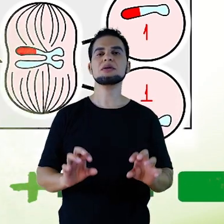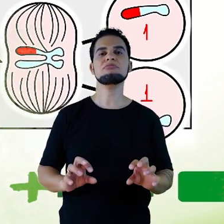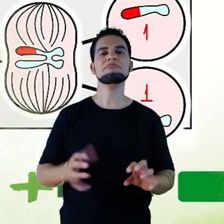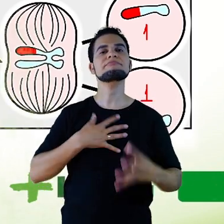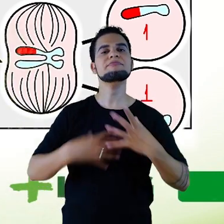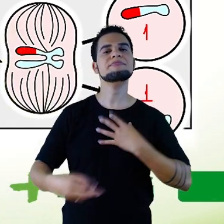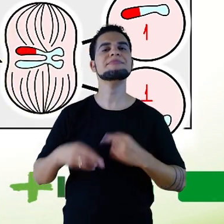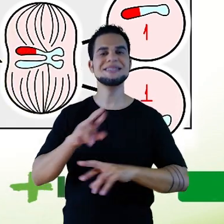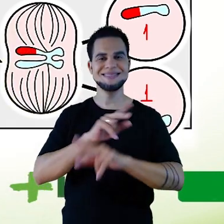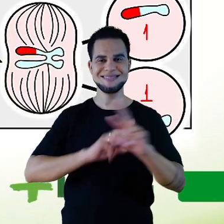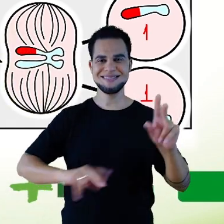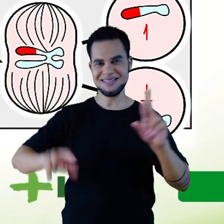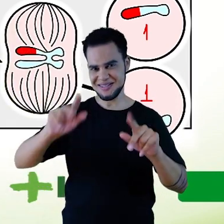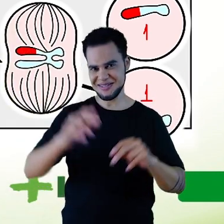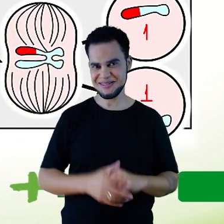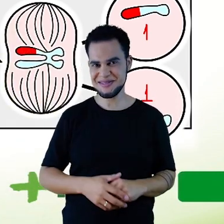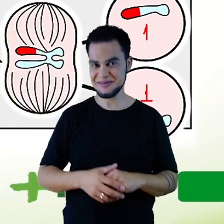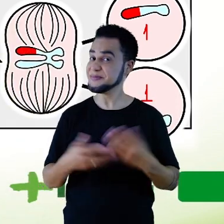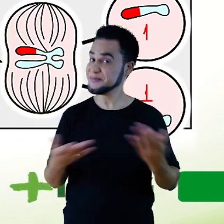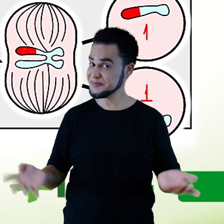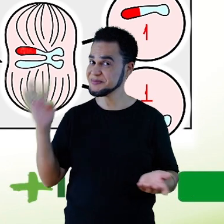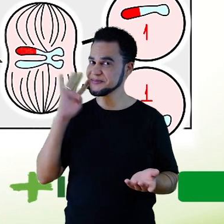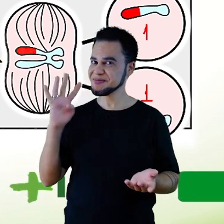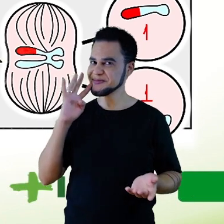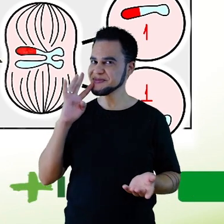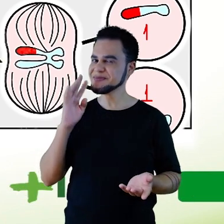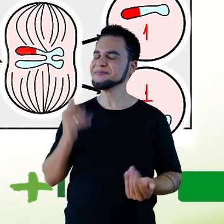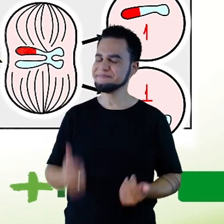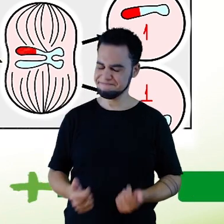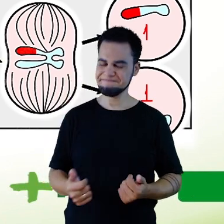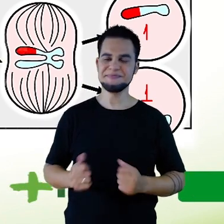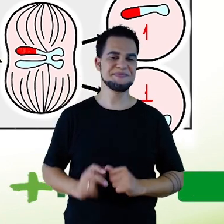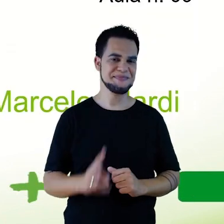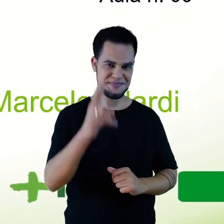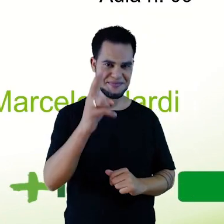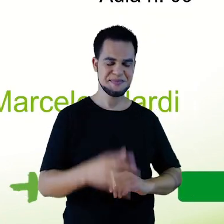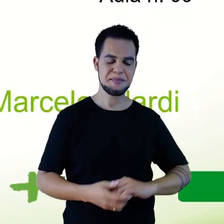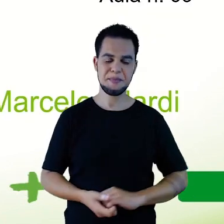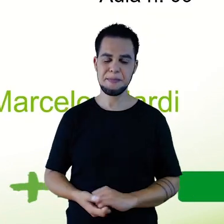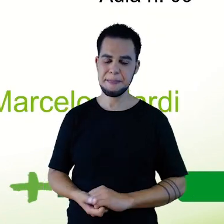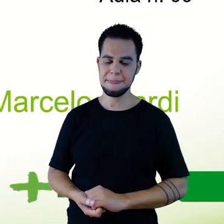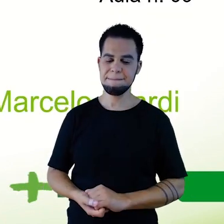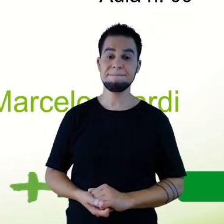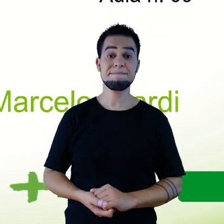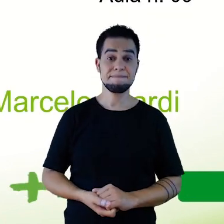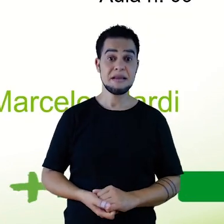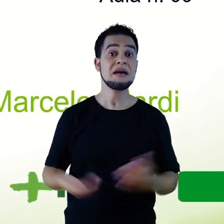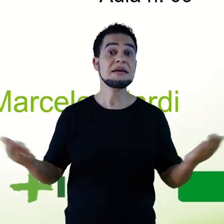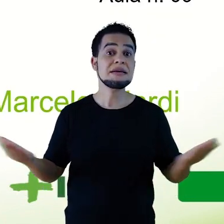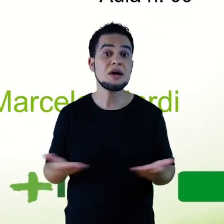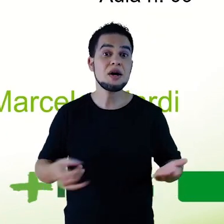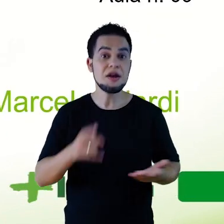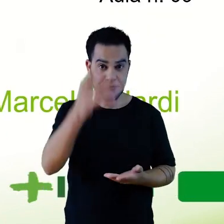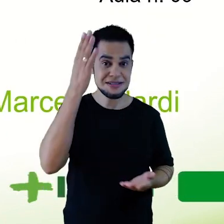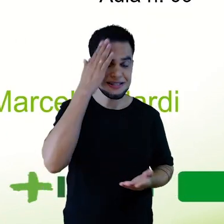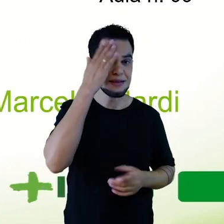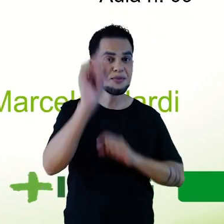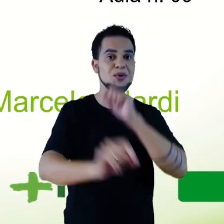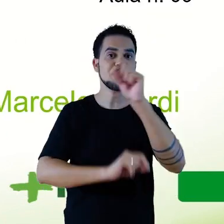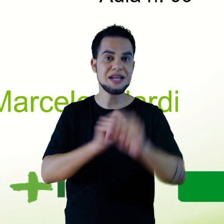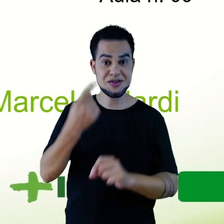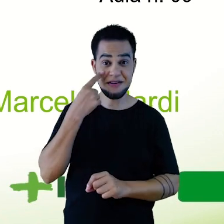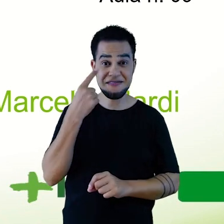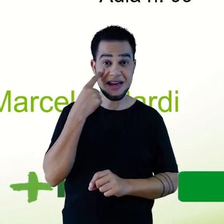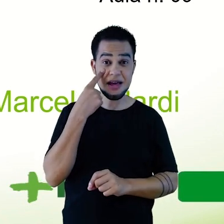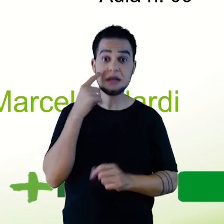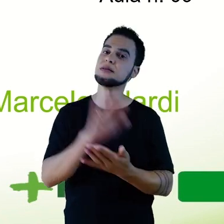distintos. Muito legal, pessoal. Continuando. E agora, sabe o que a gente vai ver? A